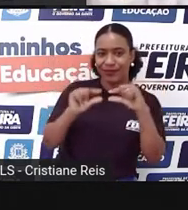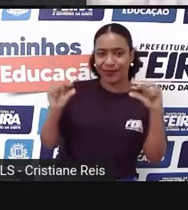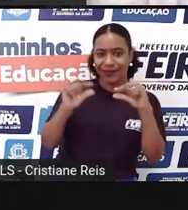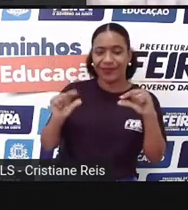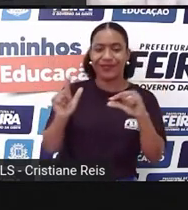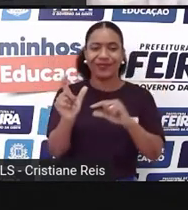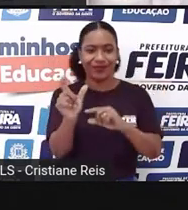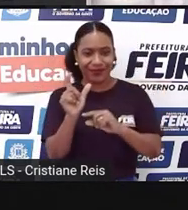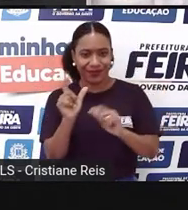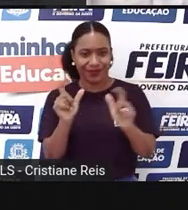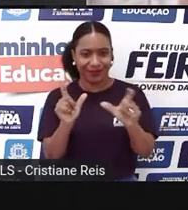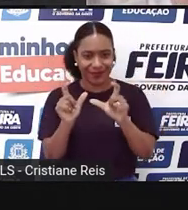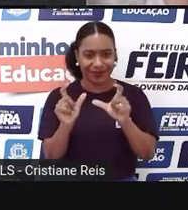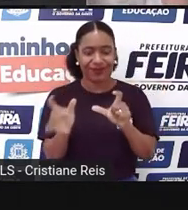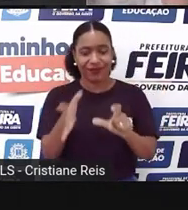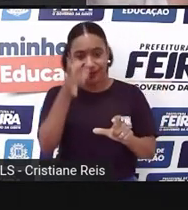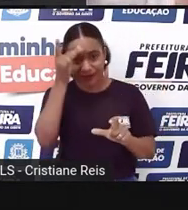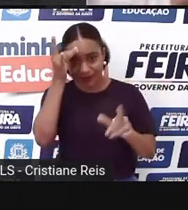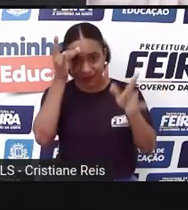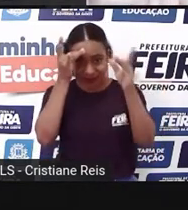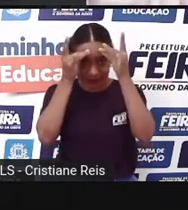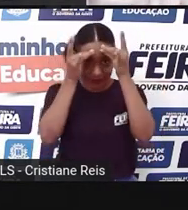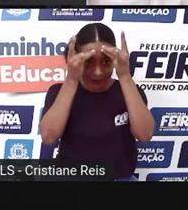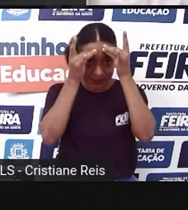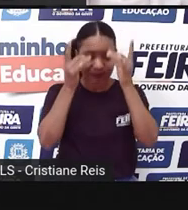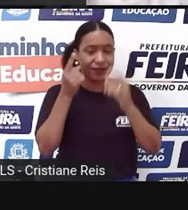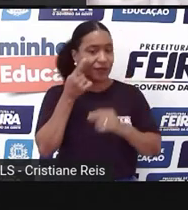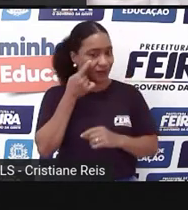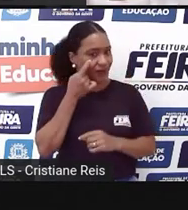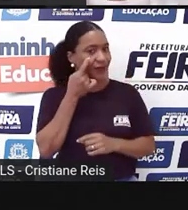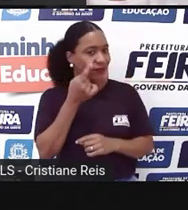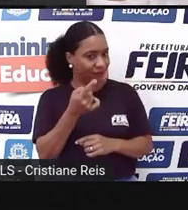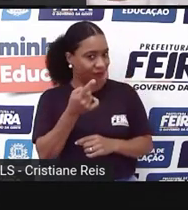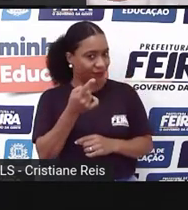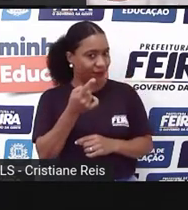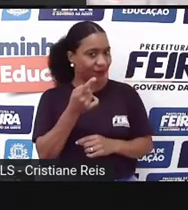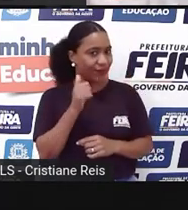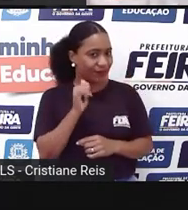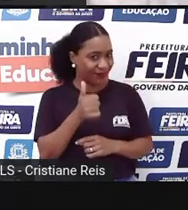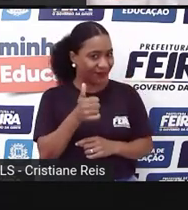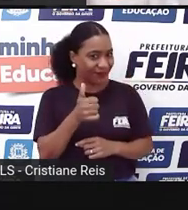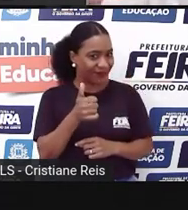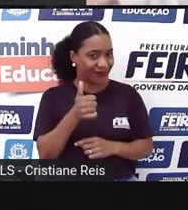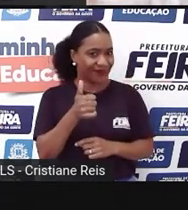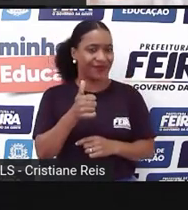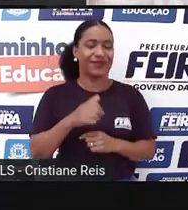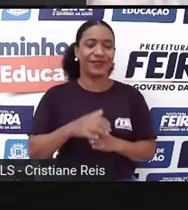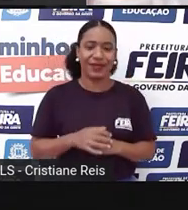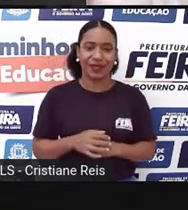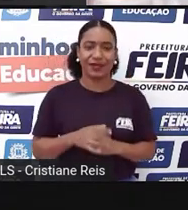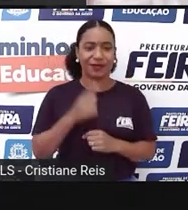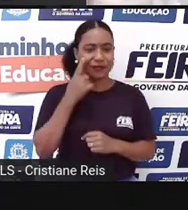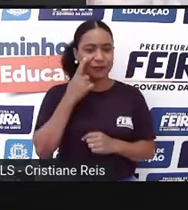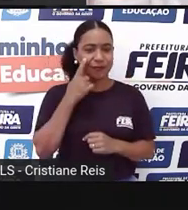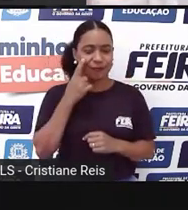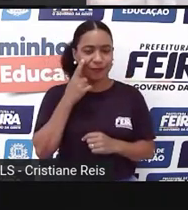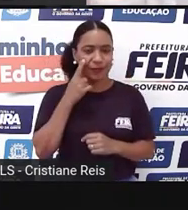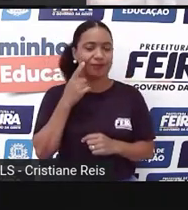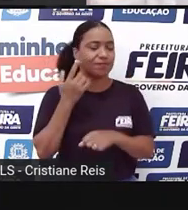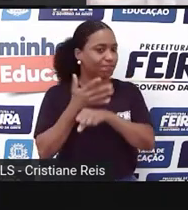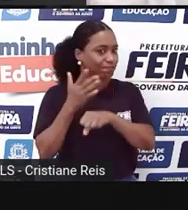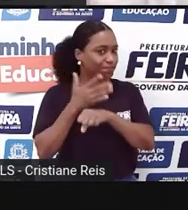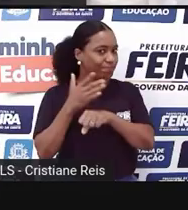possa ao mesmo tempo acompanhar o oral e as expressões escritas. Ok? Então façam esse exercício junto